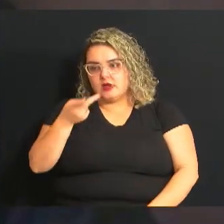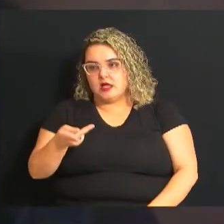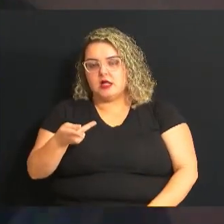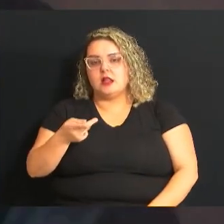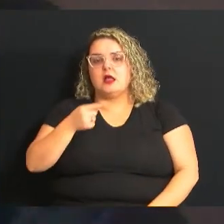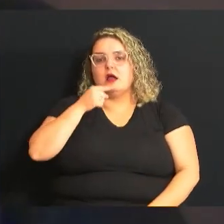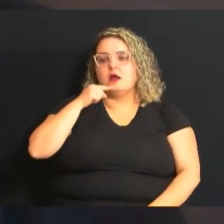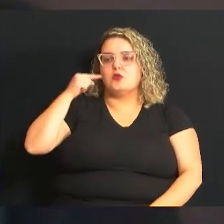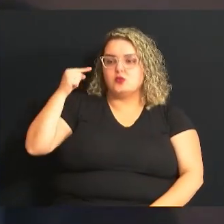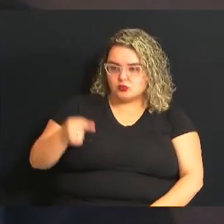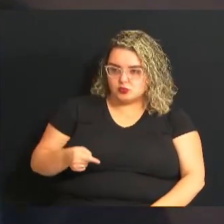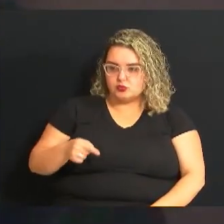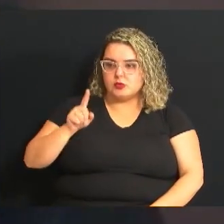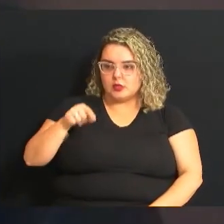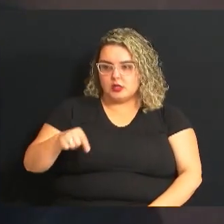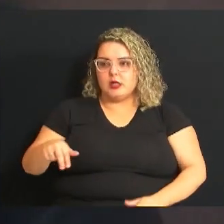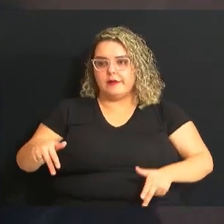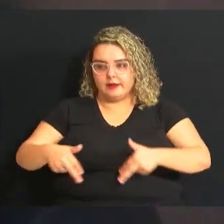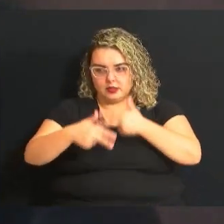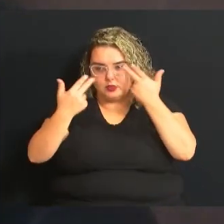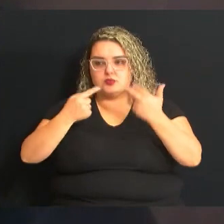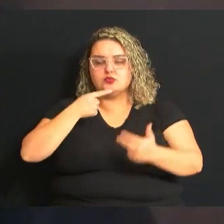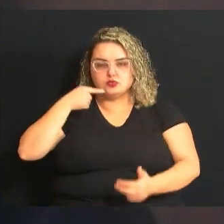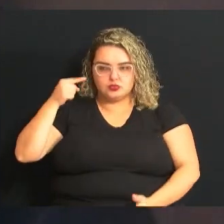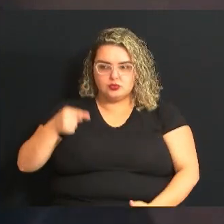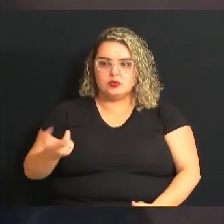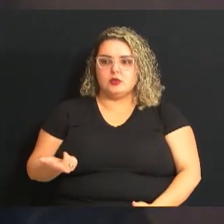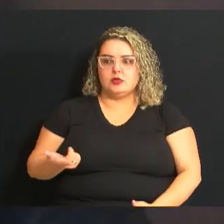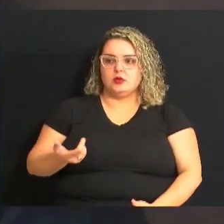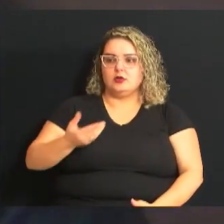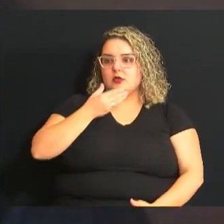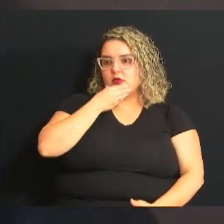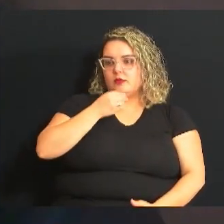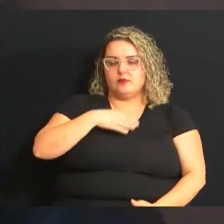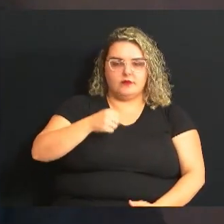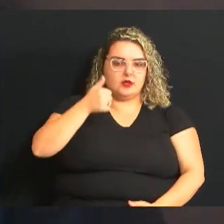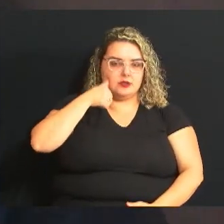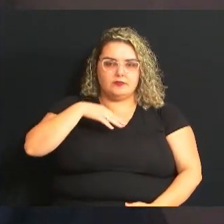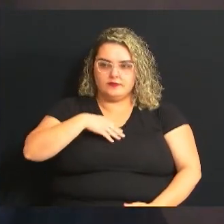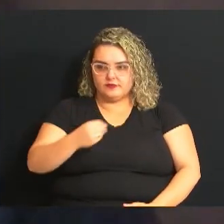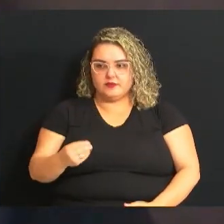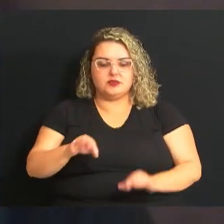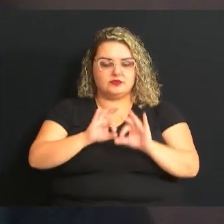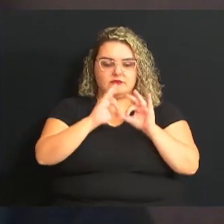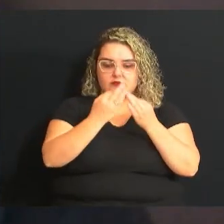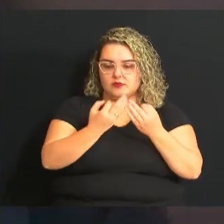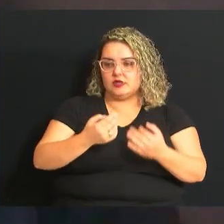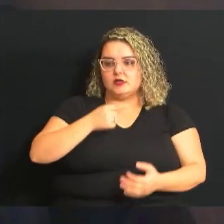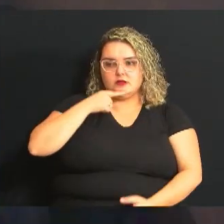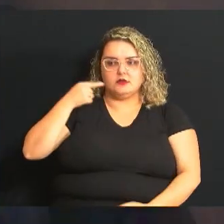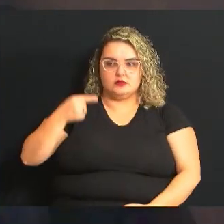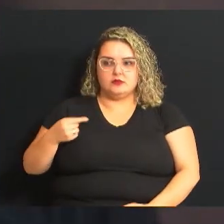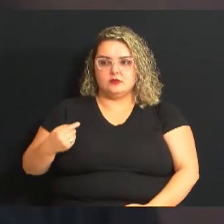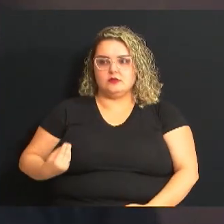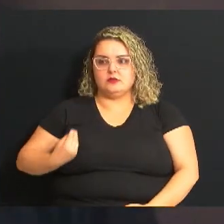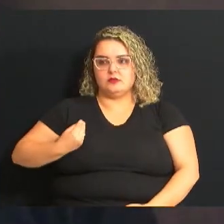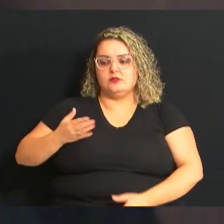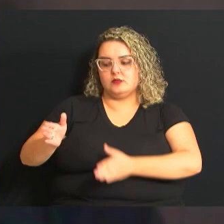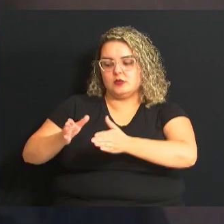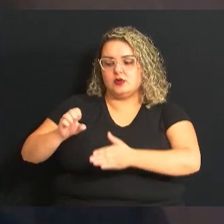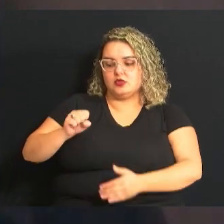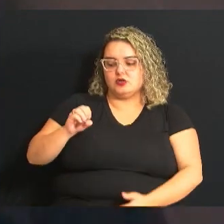refletir. Onde entra o papel das escolas como um todo nesse incentivo à leitura? Não especificamente um professor ou